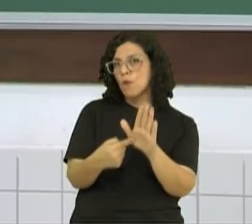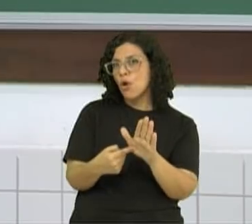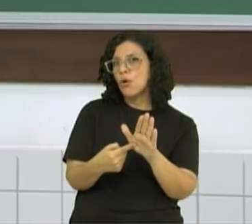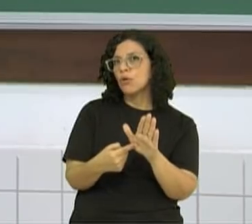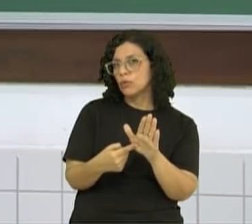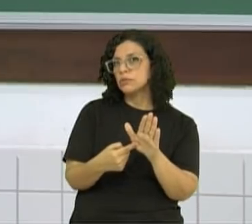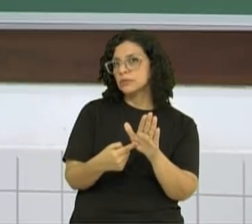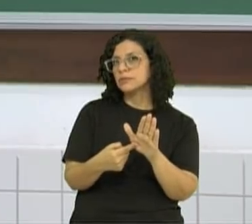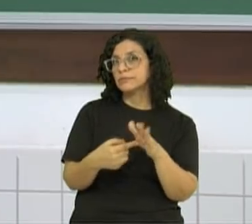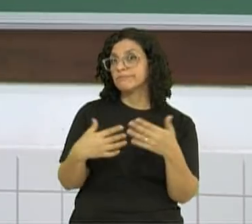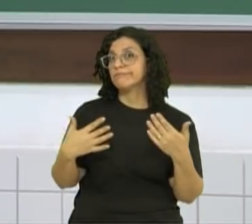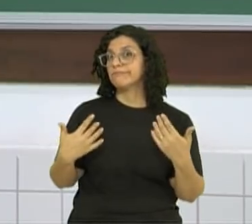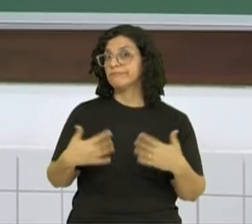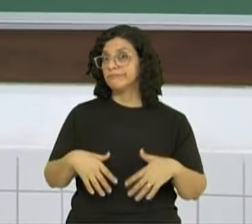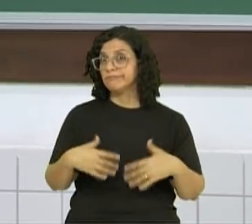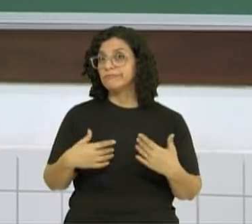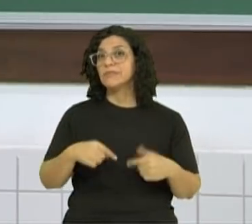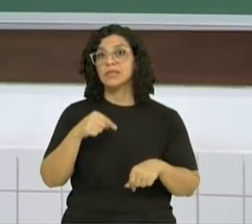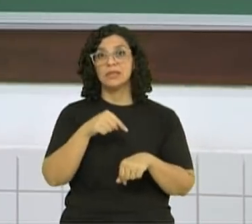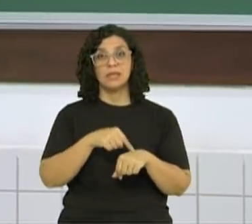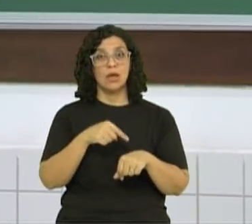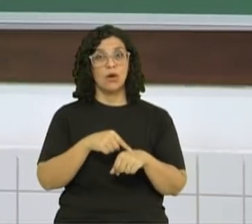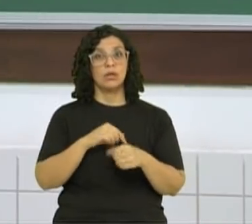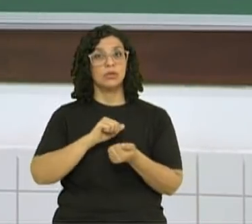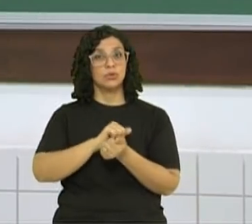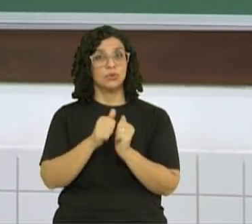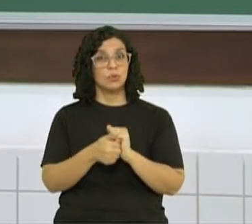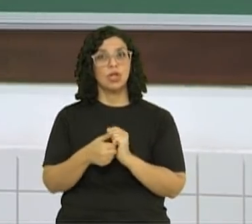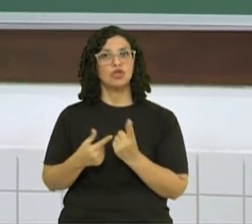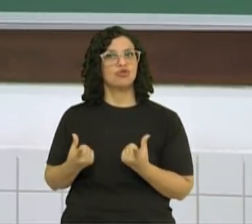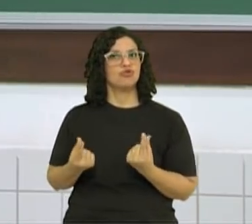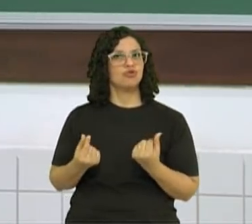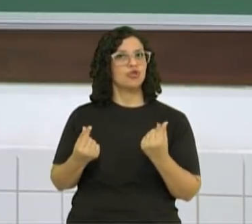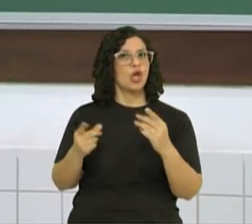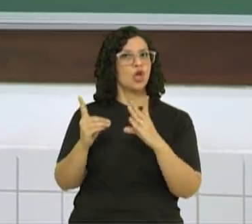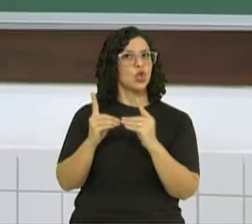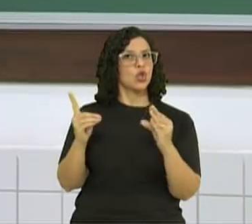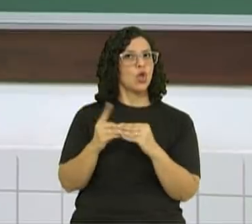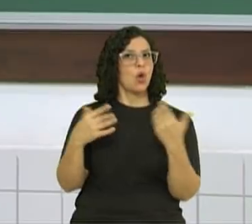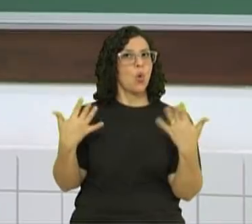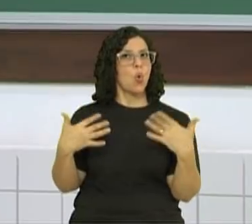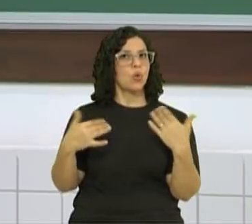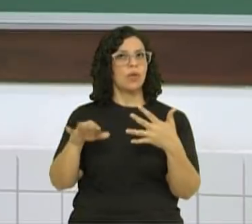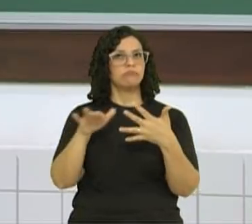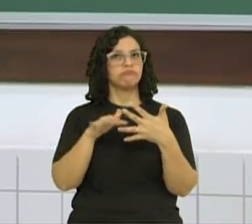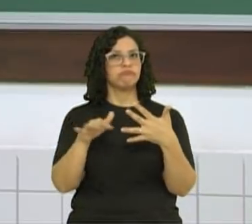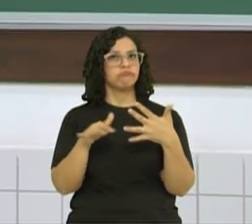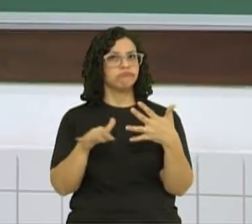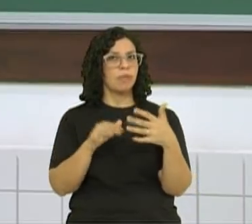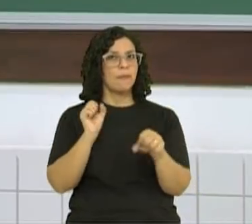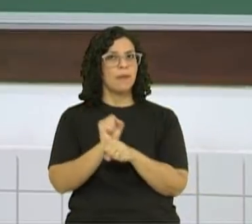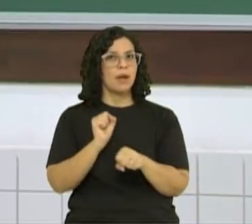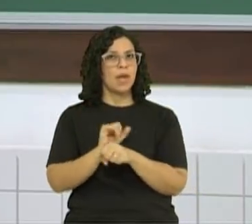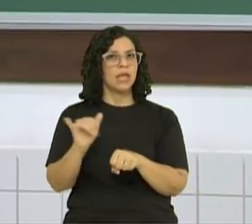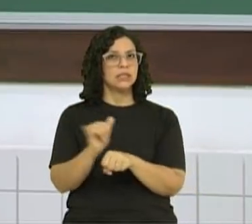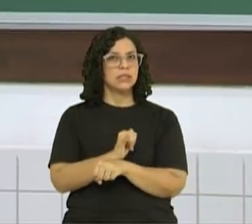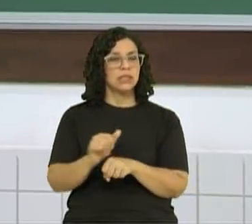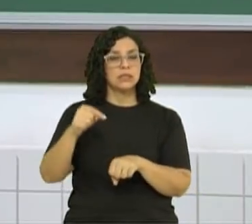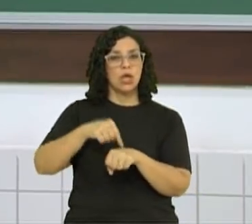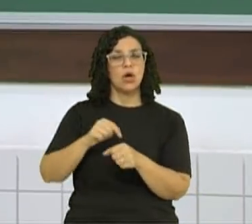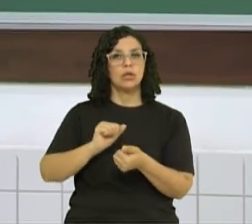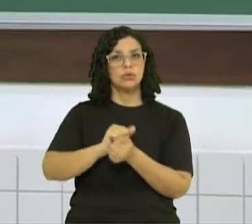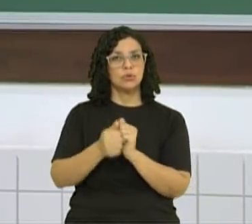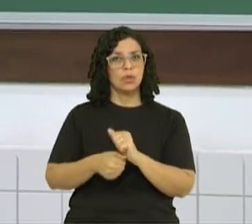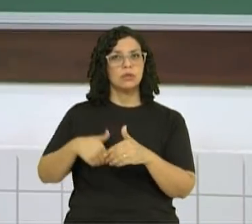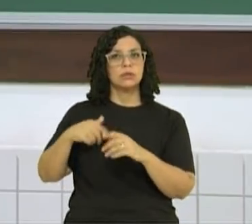comercial dentro do jogo, né? Então existe muita venda comercial durante esse jogo, né? Tem bastante intervalos, bastante paradas estratégicas, né? E